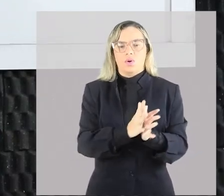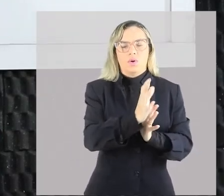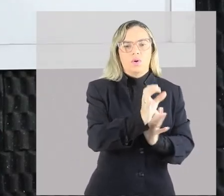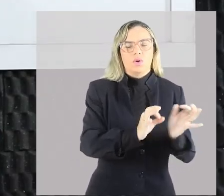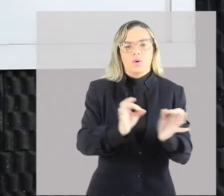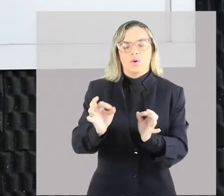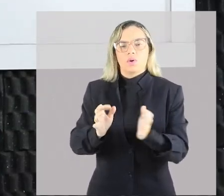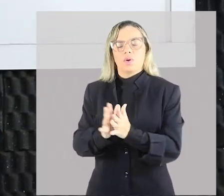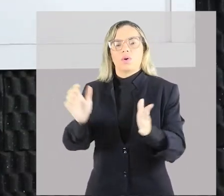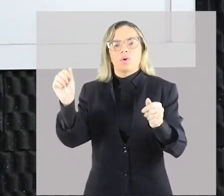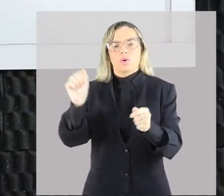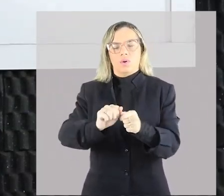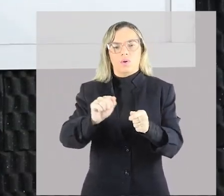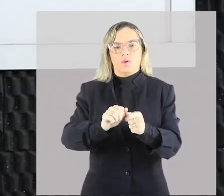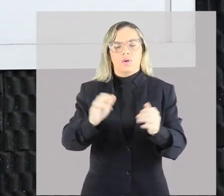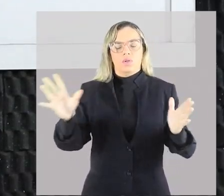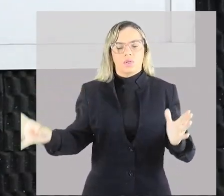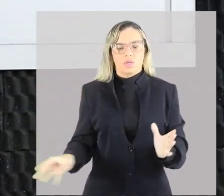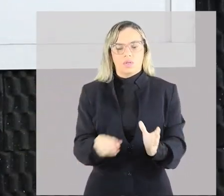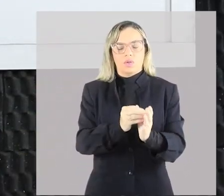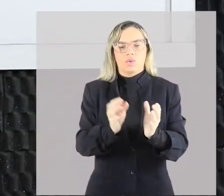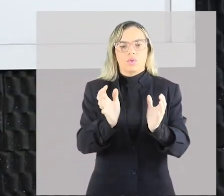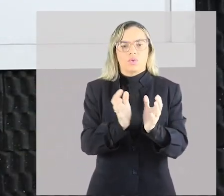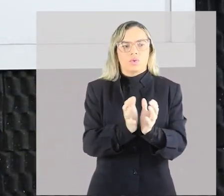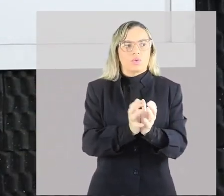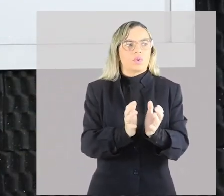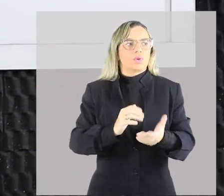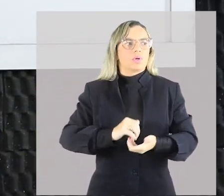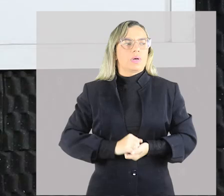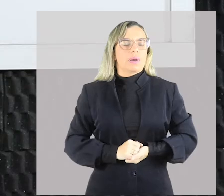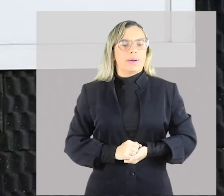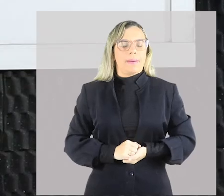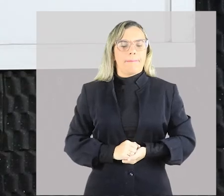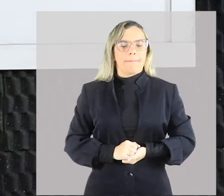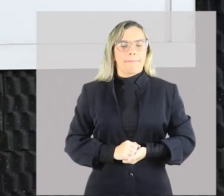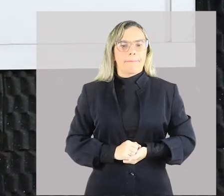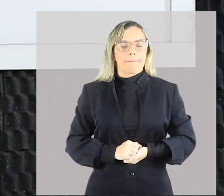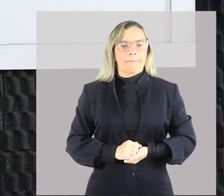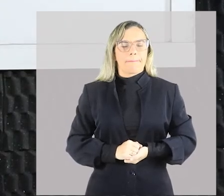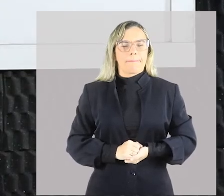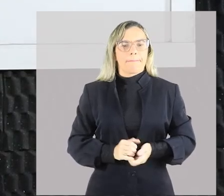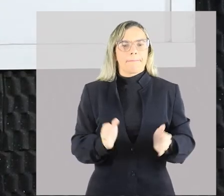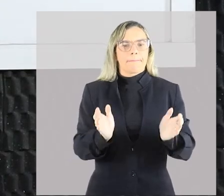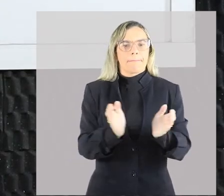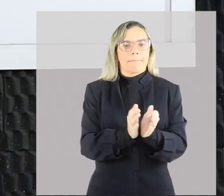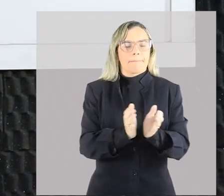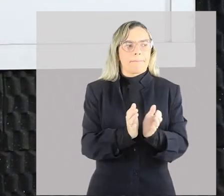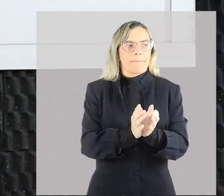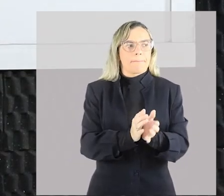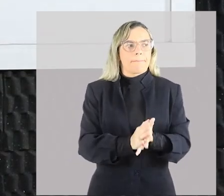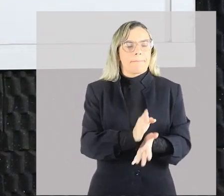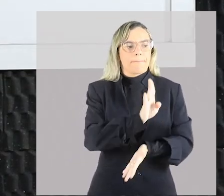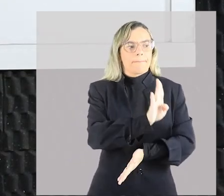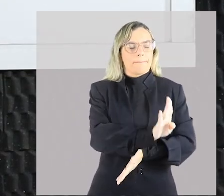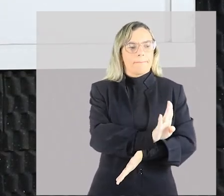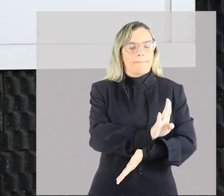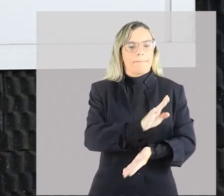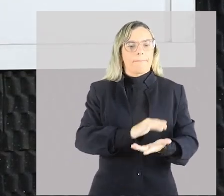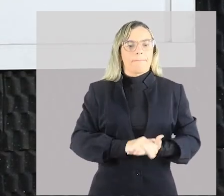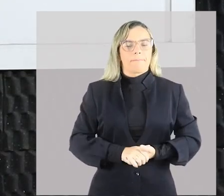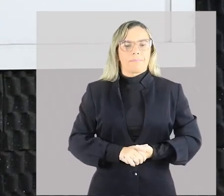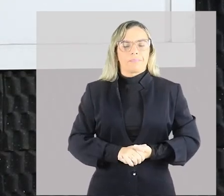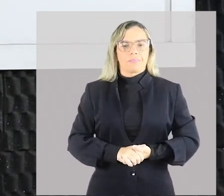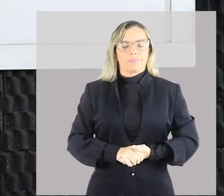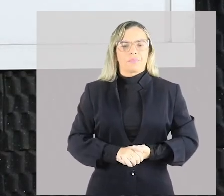que fazem parte daquele seu conjunto. Tá? Eu tenho um conjunto B formado pelos